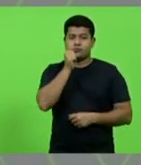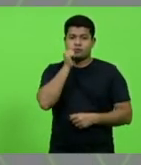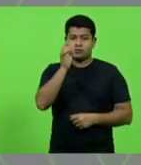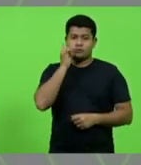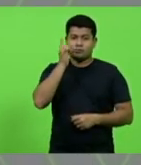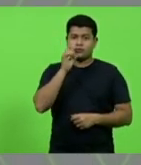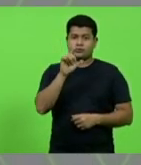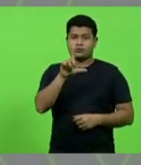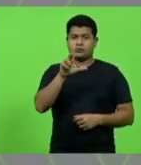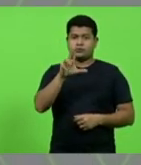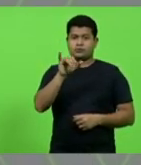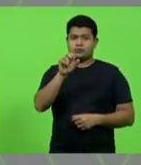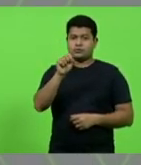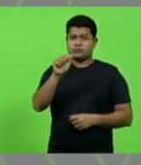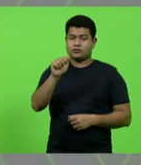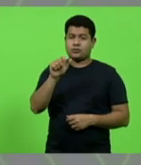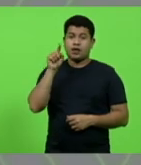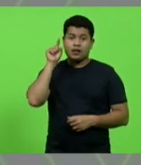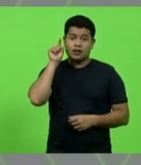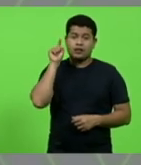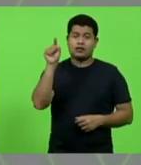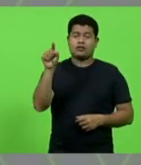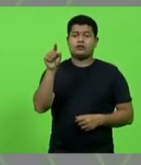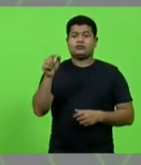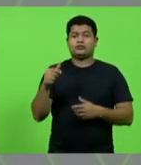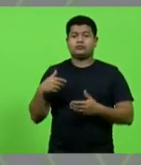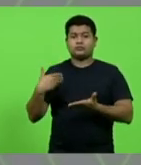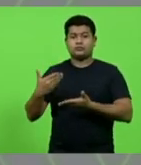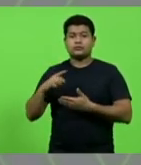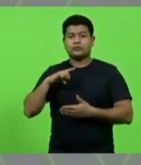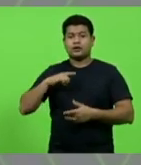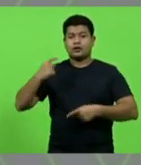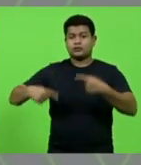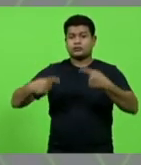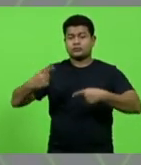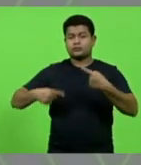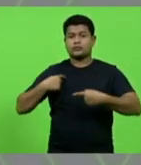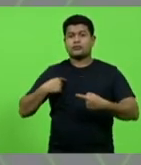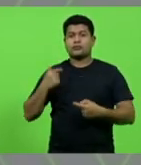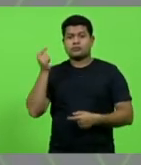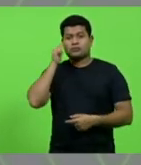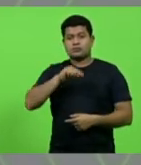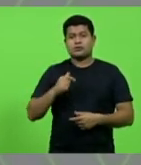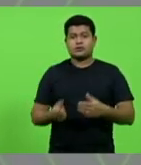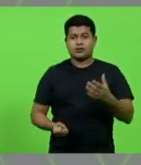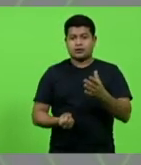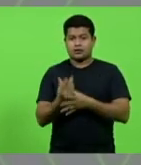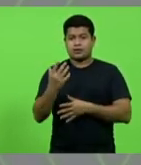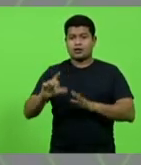e lá, naquele espaço, ser promovido o debate necessário para a regulamentação do ensino domiciliar.